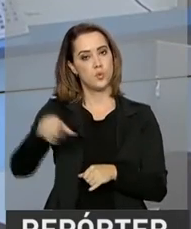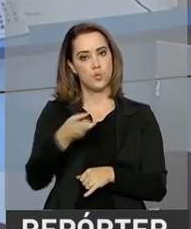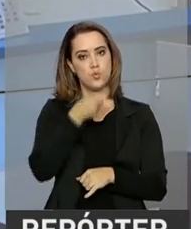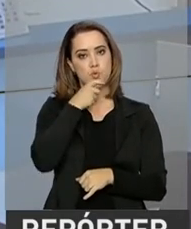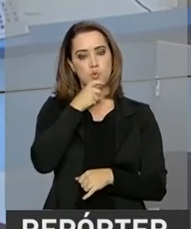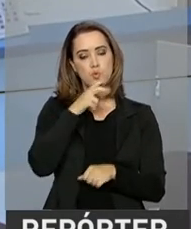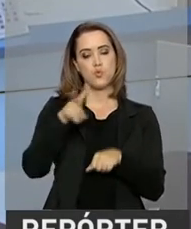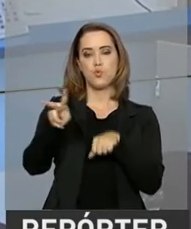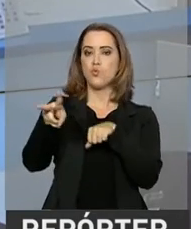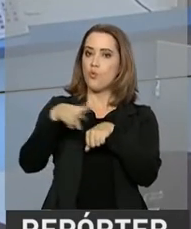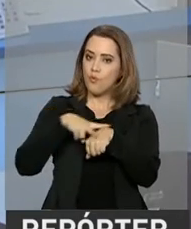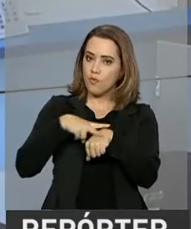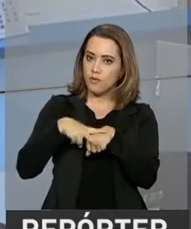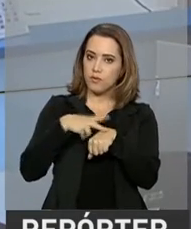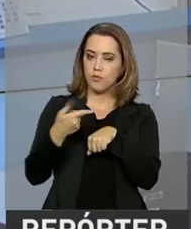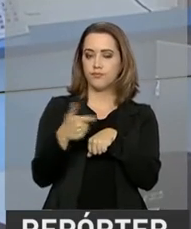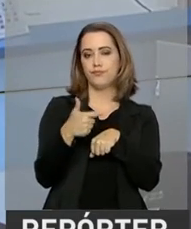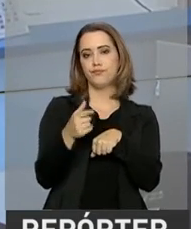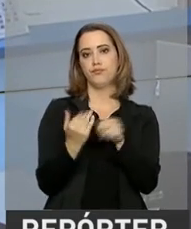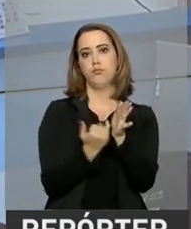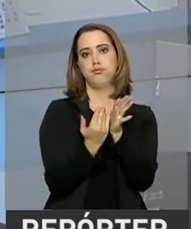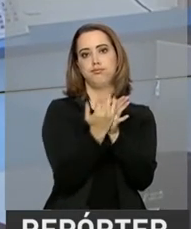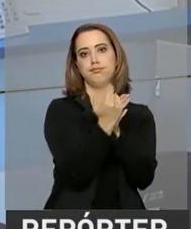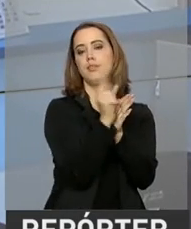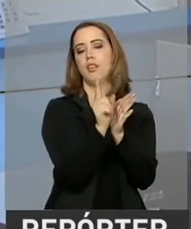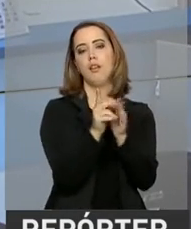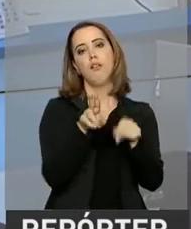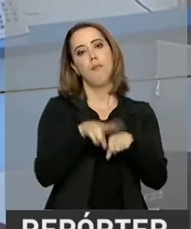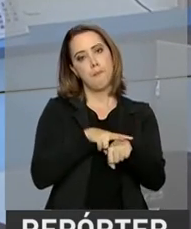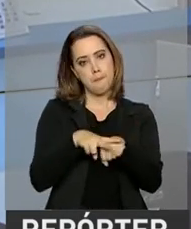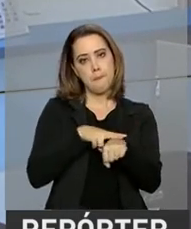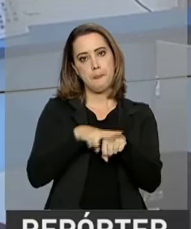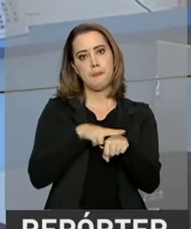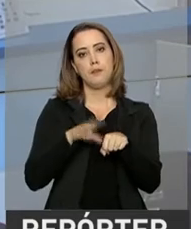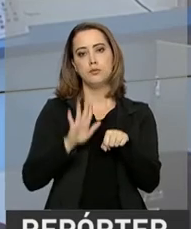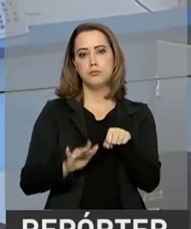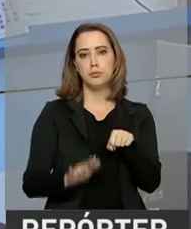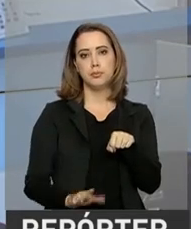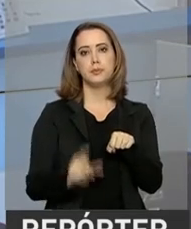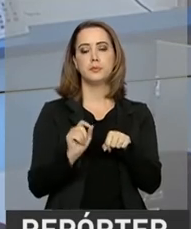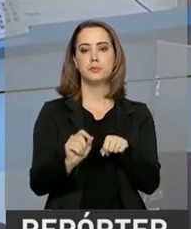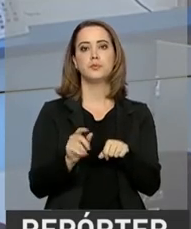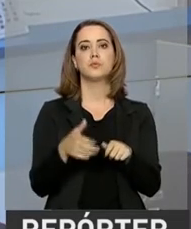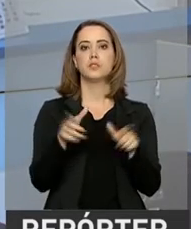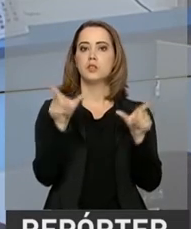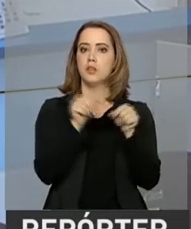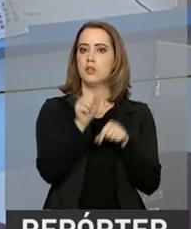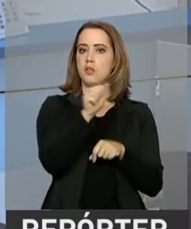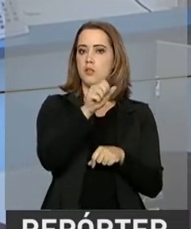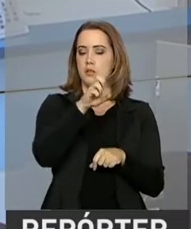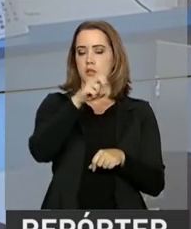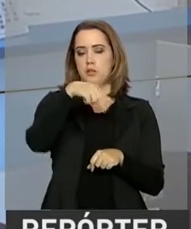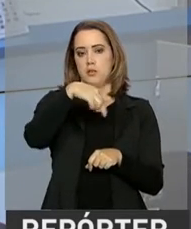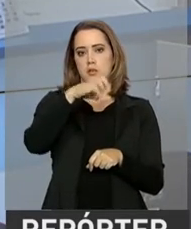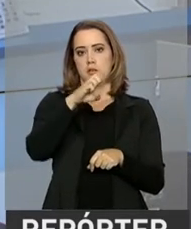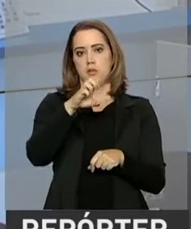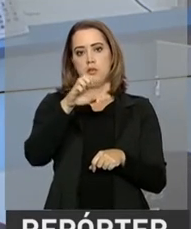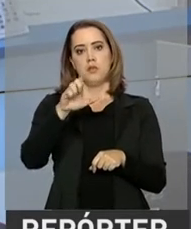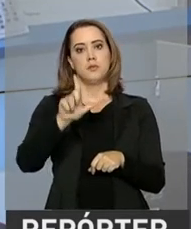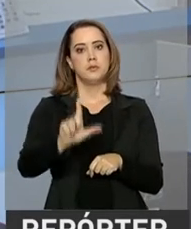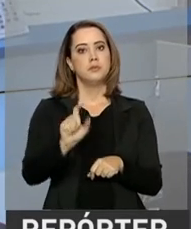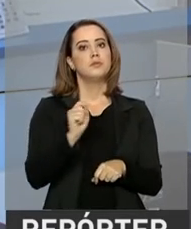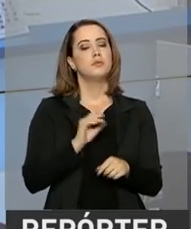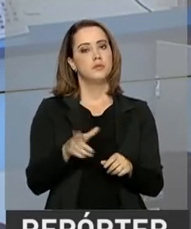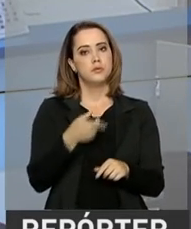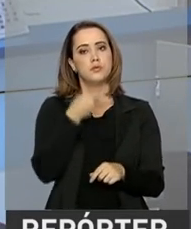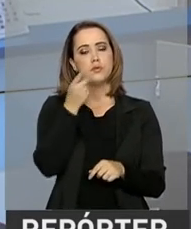não haverá cobrança de taxa extra o consumidor segundo a agência nacional de energia elétrica a recuperação do nível dos reservatórios de